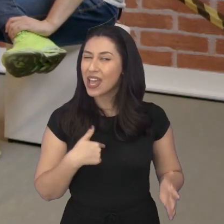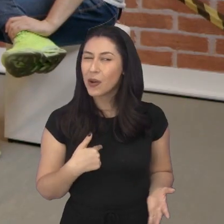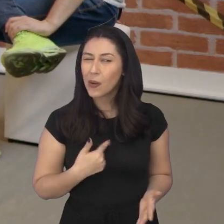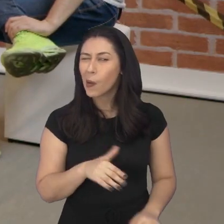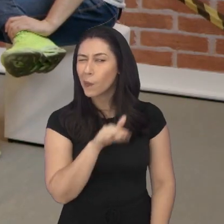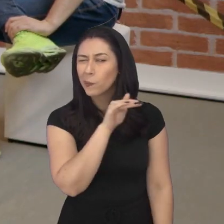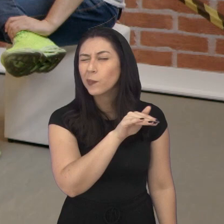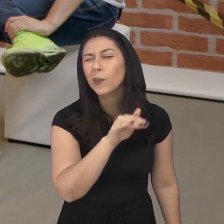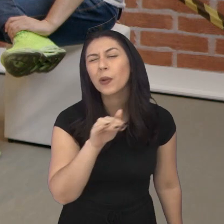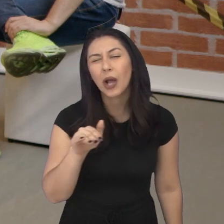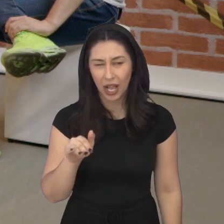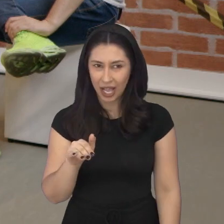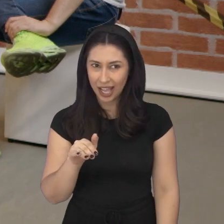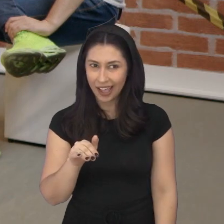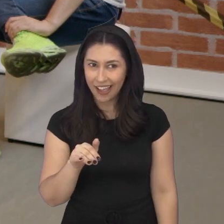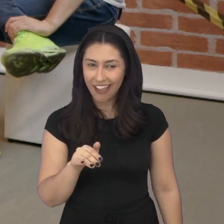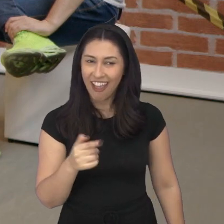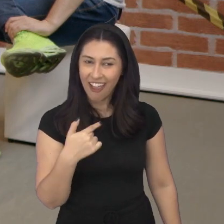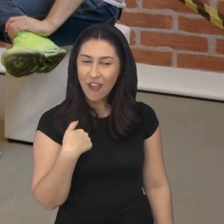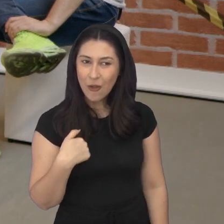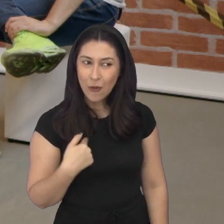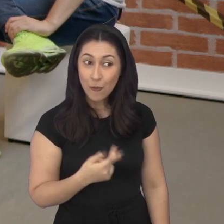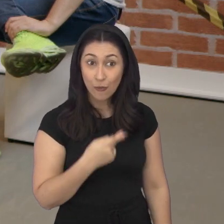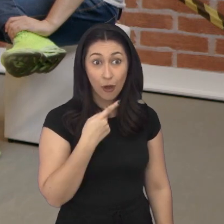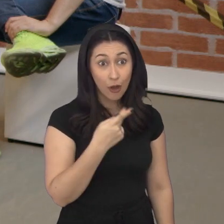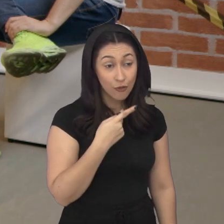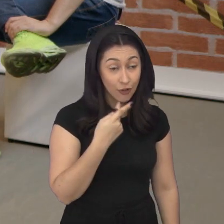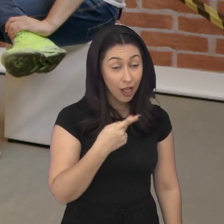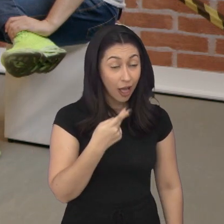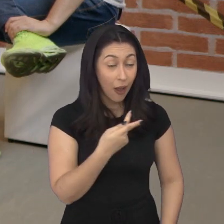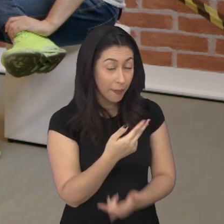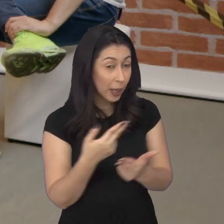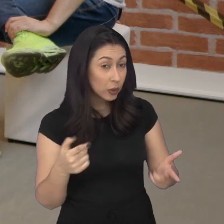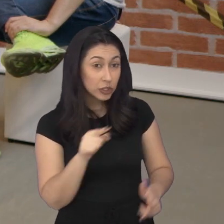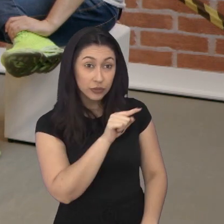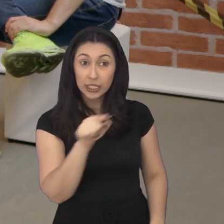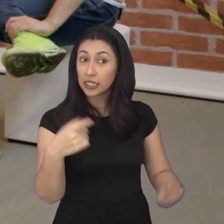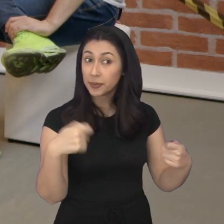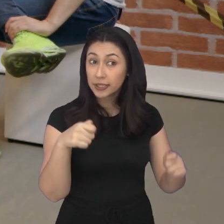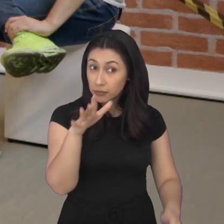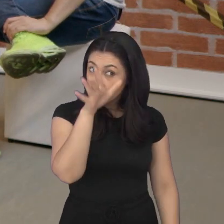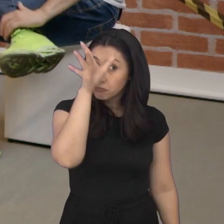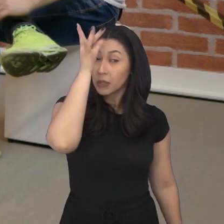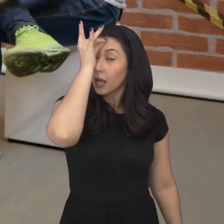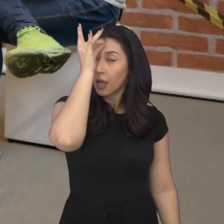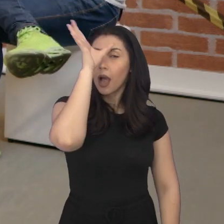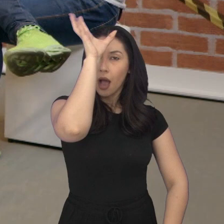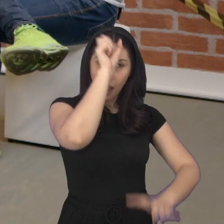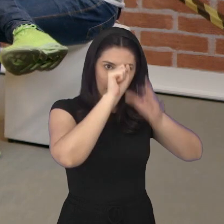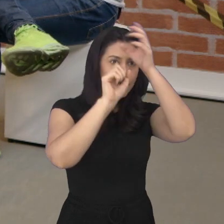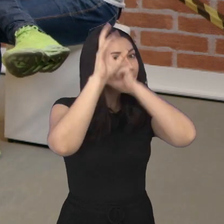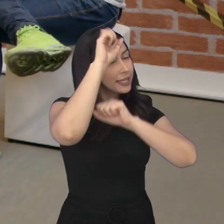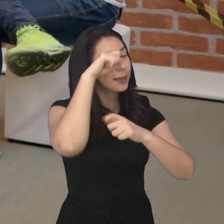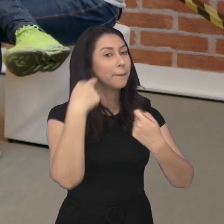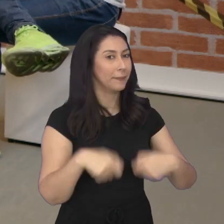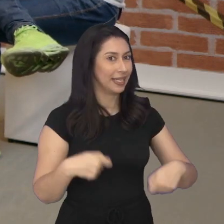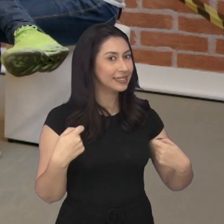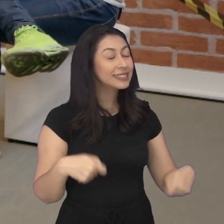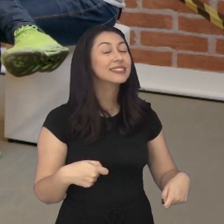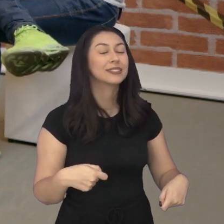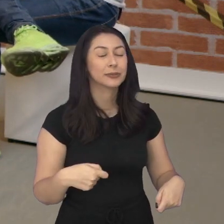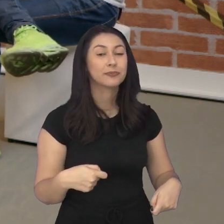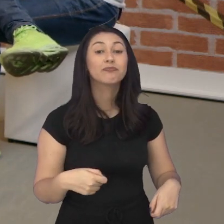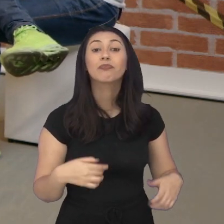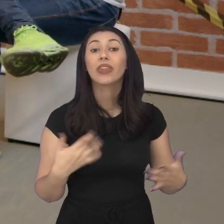eu vou falar palavras-chave durante aqui a nossa conversa para vocês guardarem, porque uma coisa vocês têm que aprender para levar para casa, né?